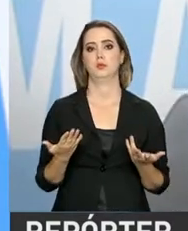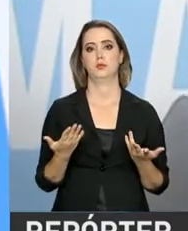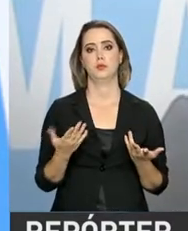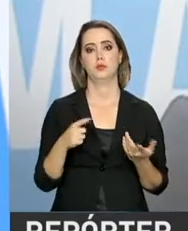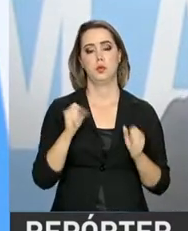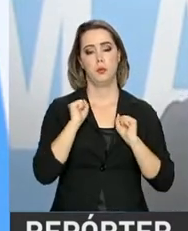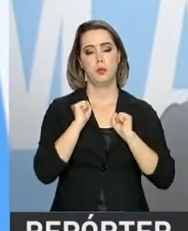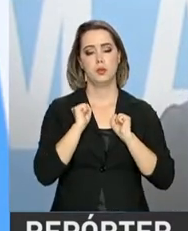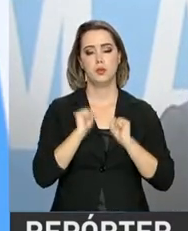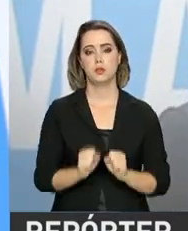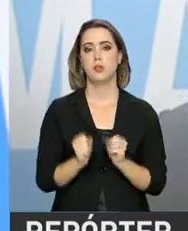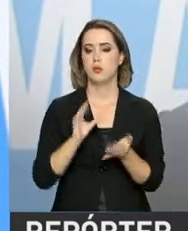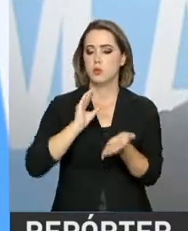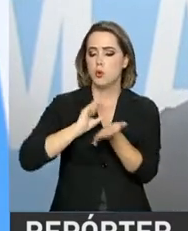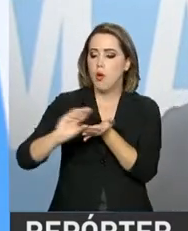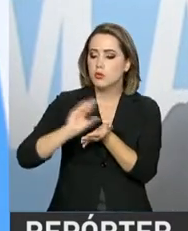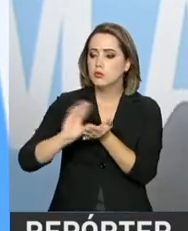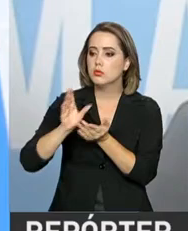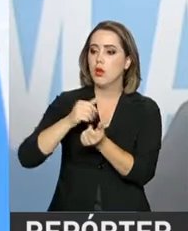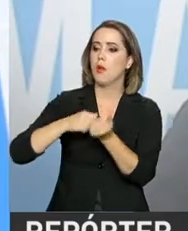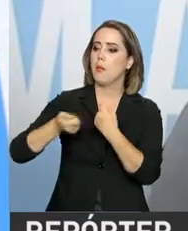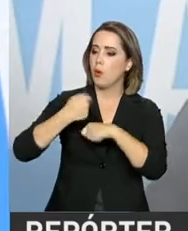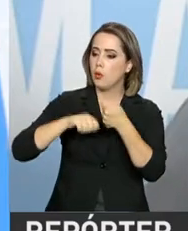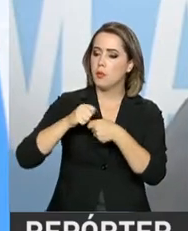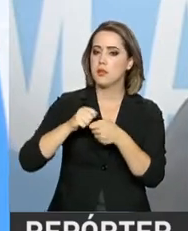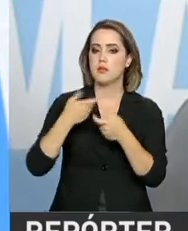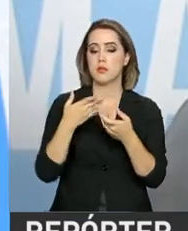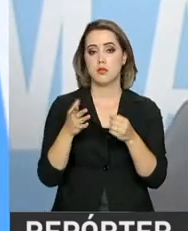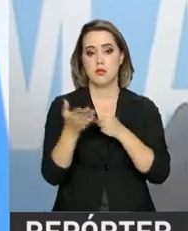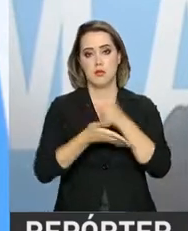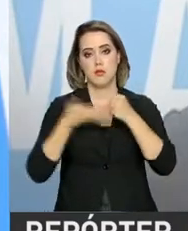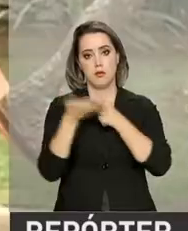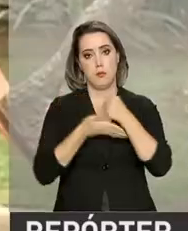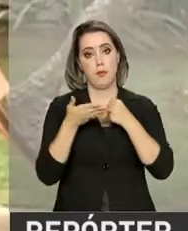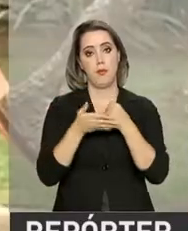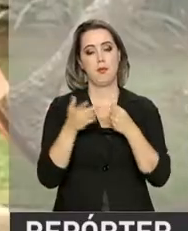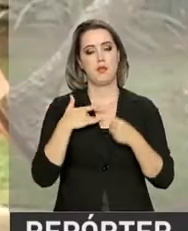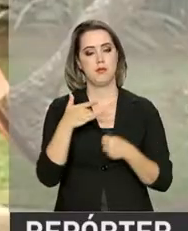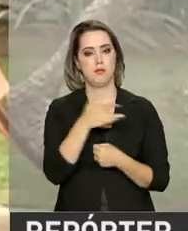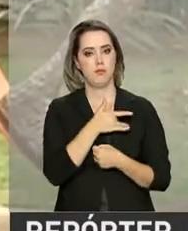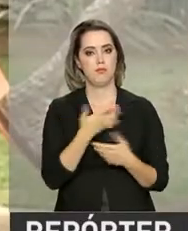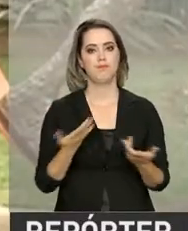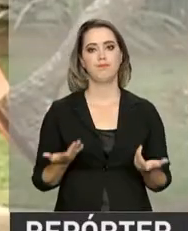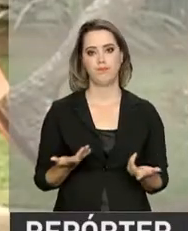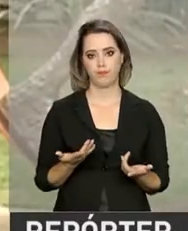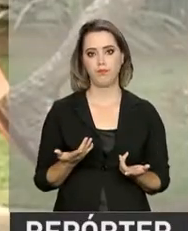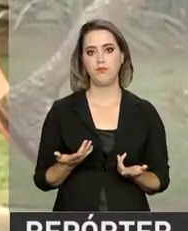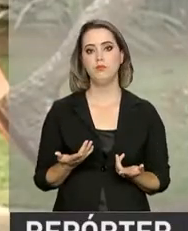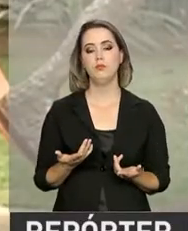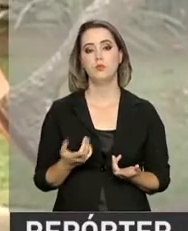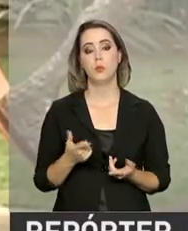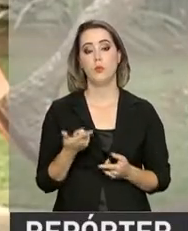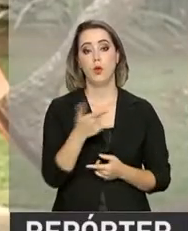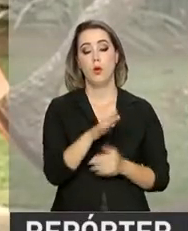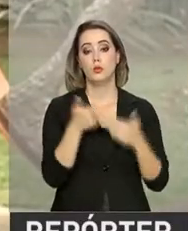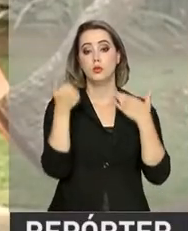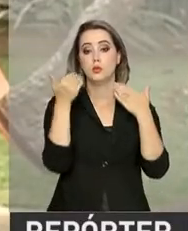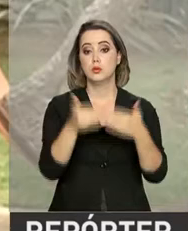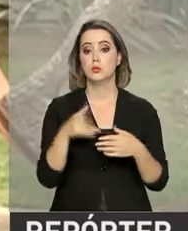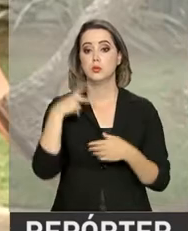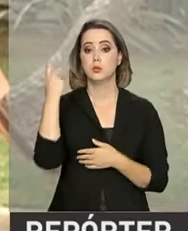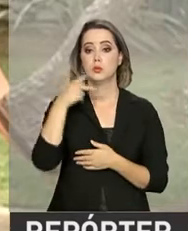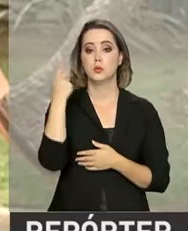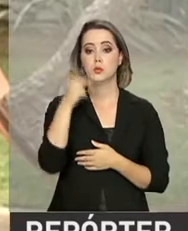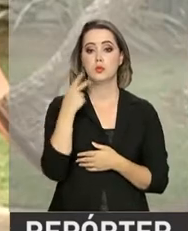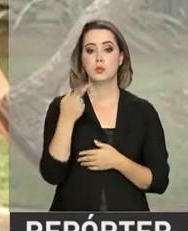podermos aplicar recursos na atenção básica que será abordado nosso deste ano em outra frente de atuação políticas adotadas